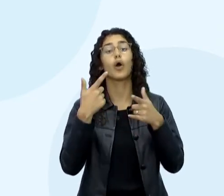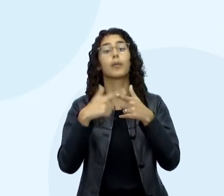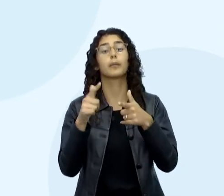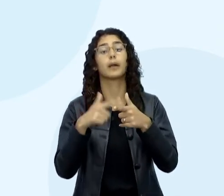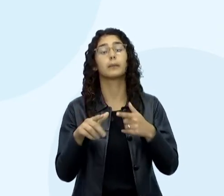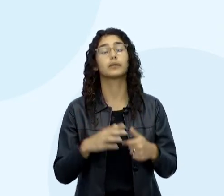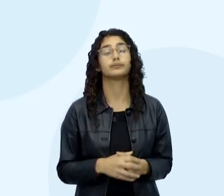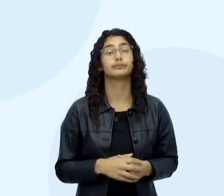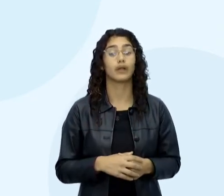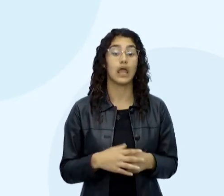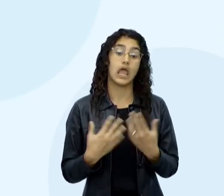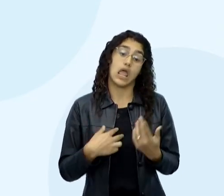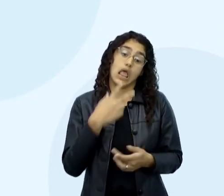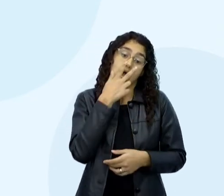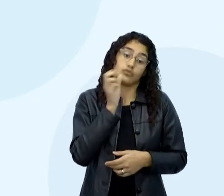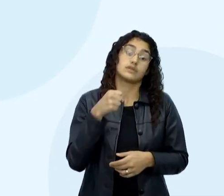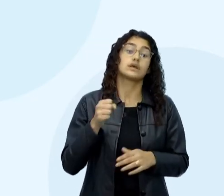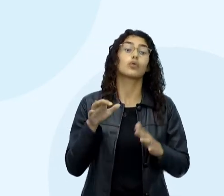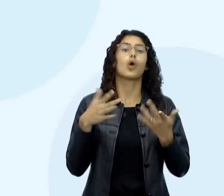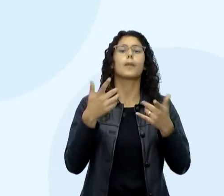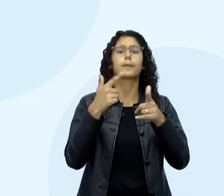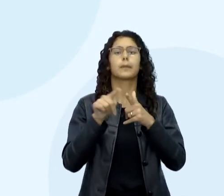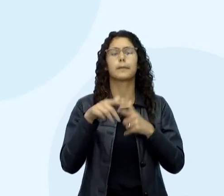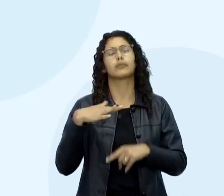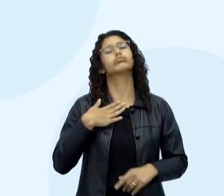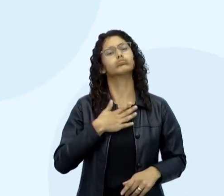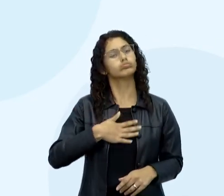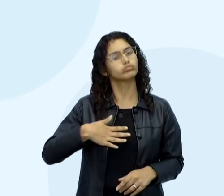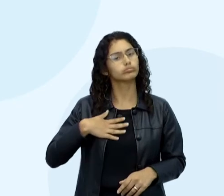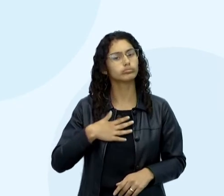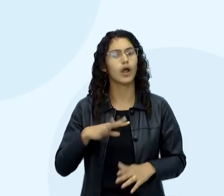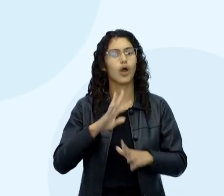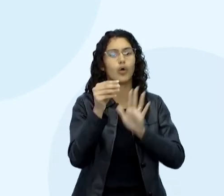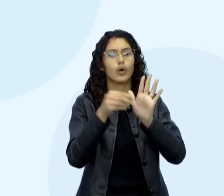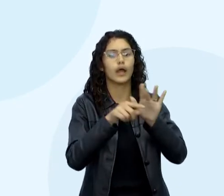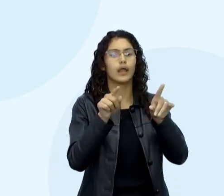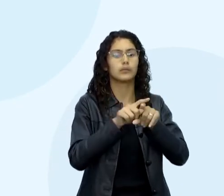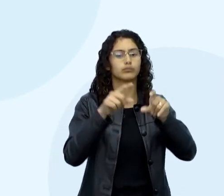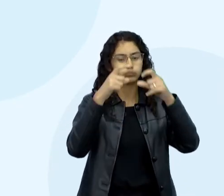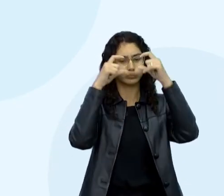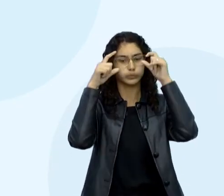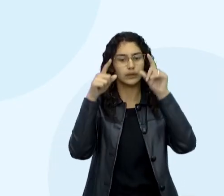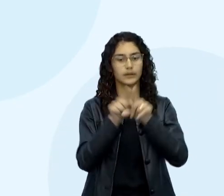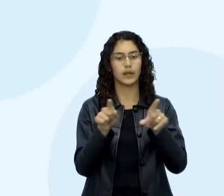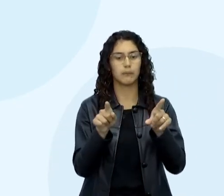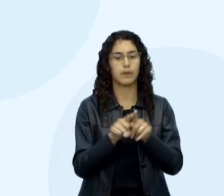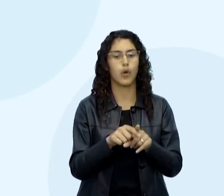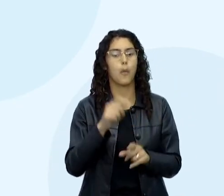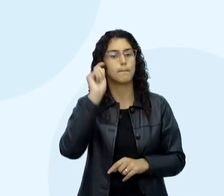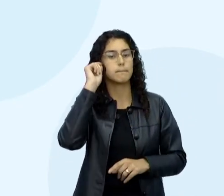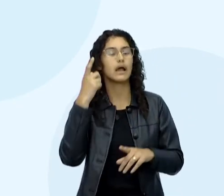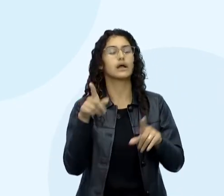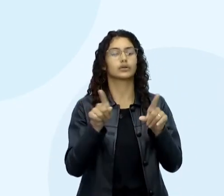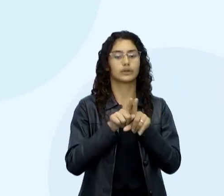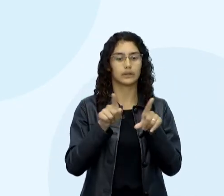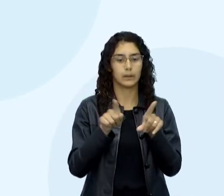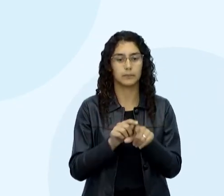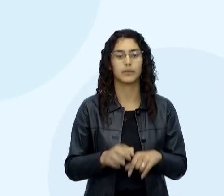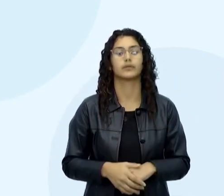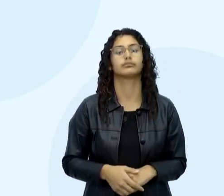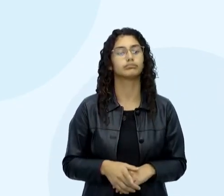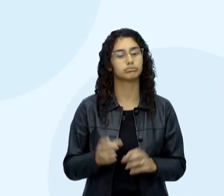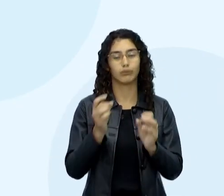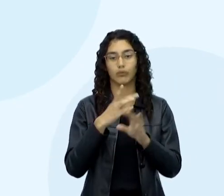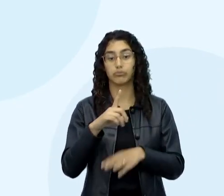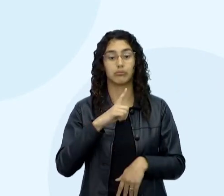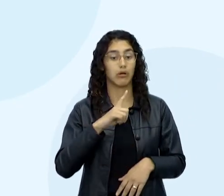o problema? Eu acho sim, qual é o problema? Achei ótimo. Então. Eu ponho carinha de óculos também, ponho outro com óculos preto ali também. Isso é aí.